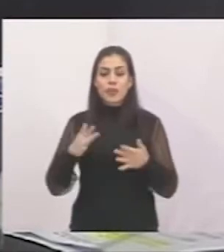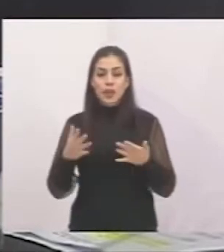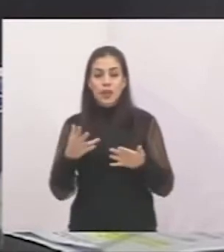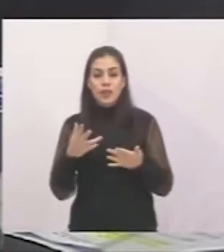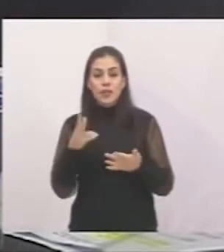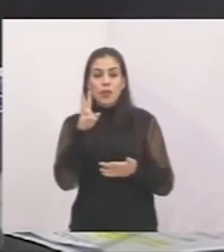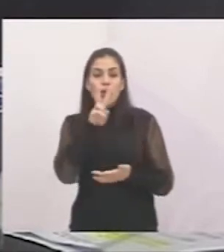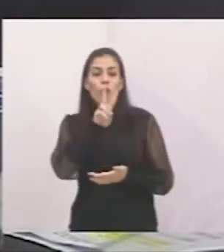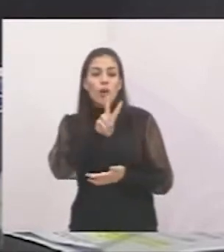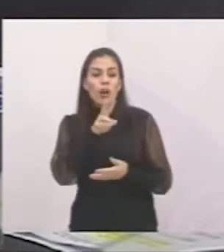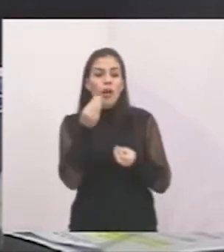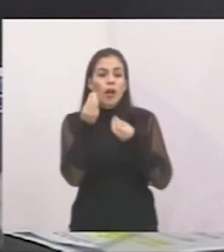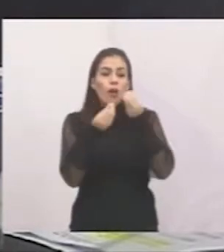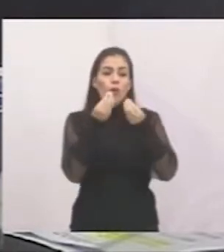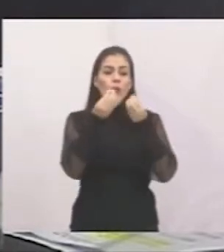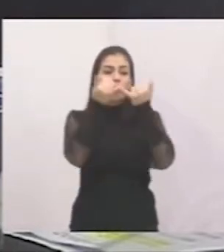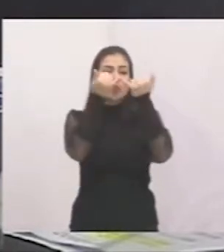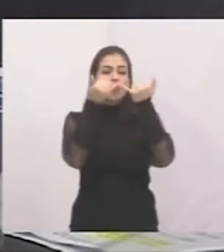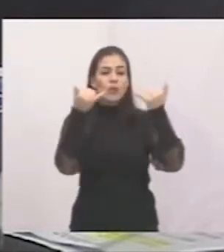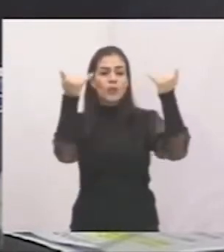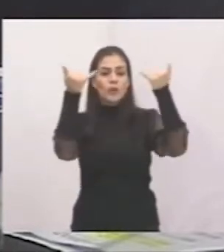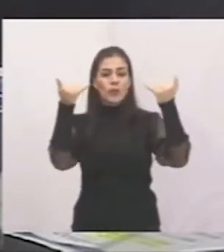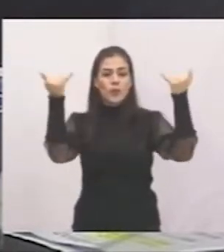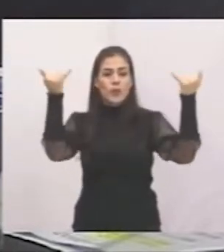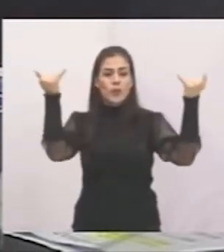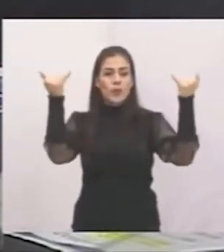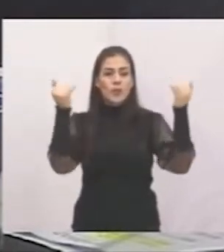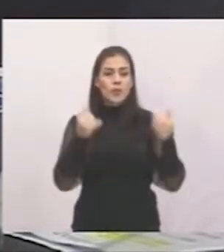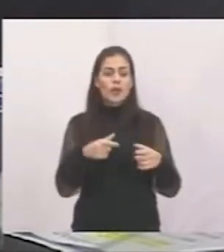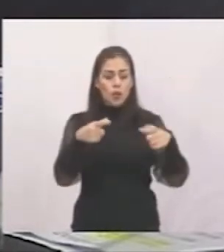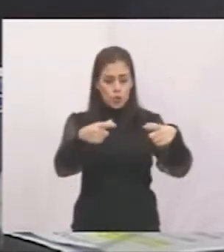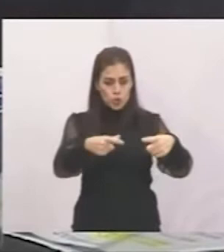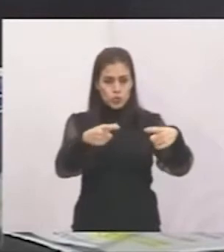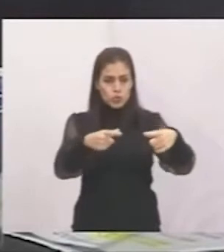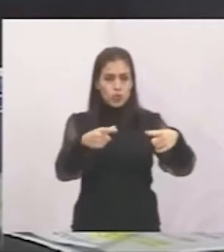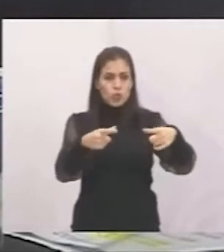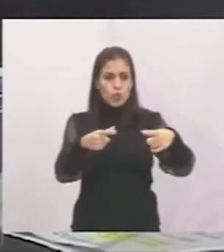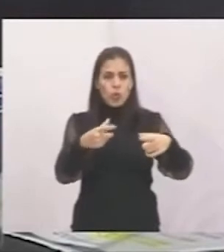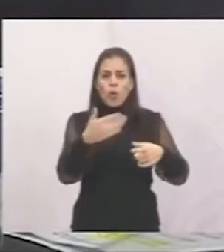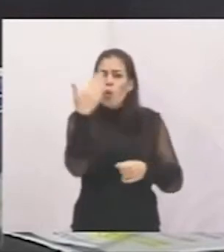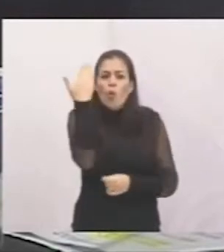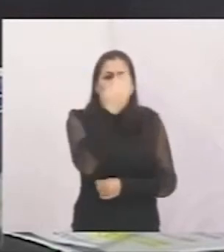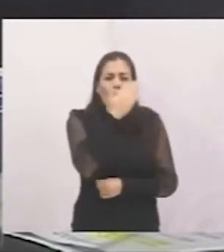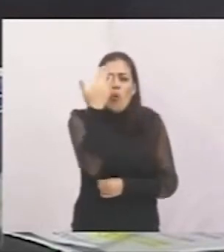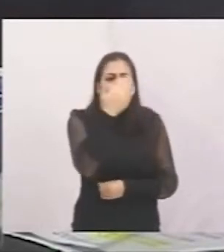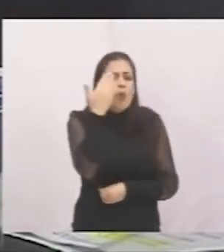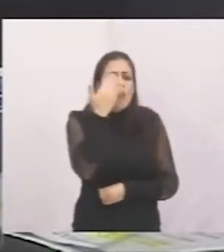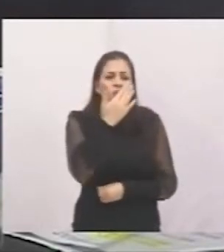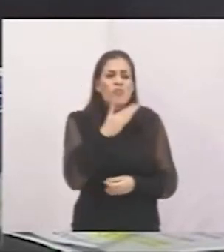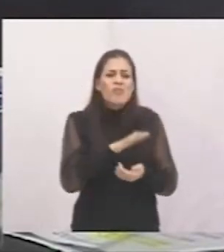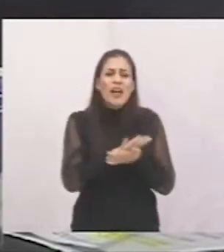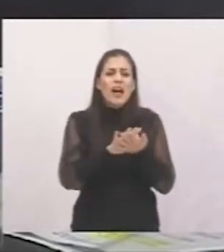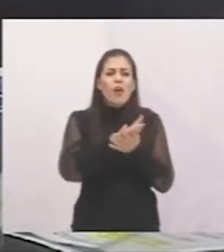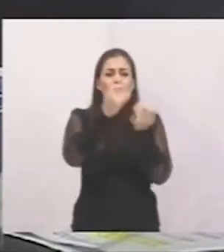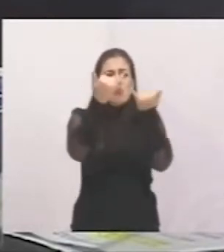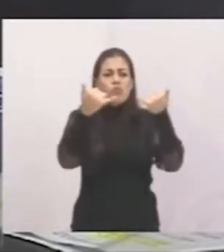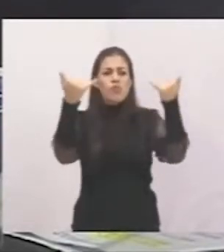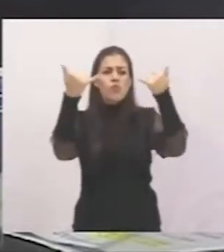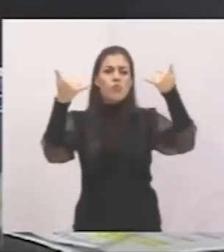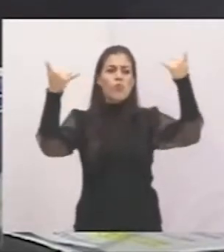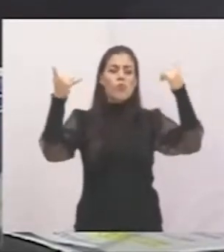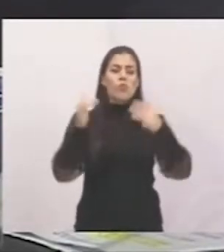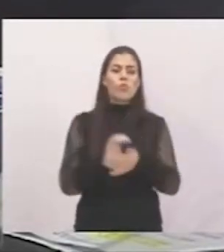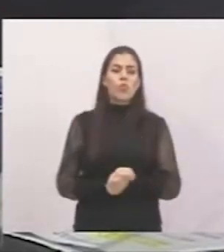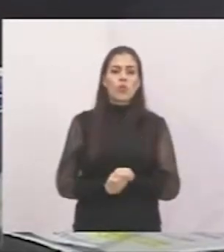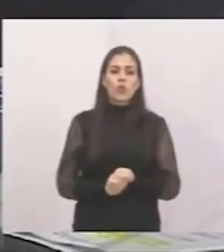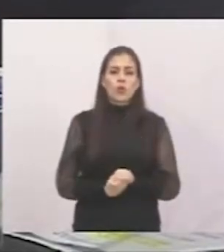a fiação está nesse local aqui não enxerga nada mais os fios já fizeram várias